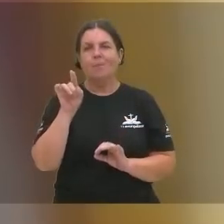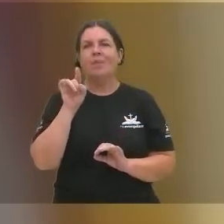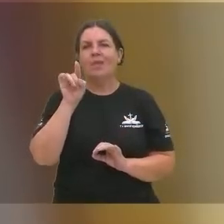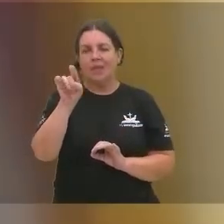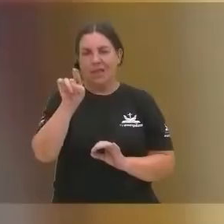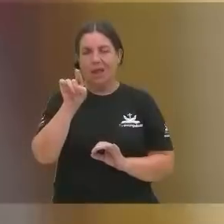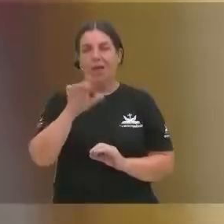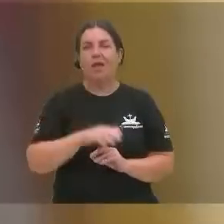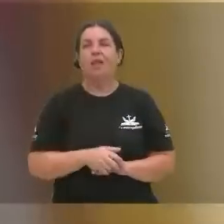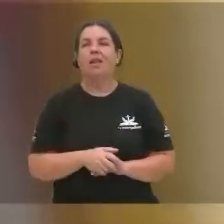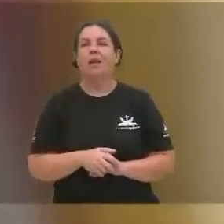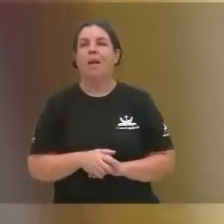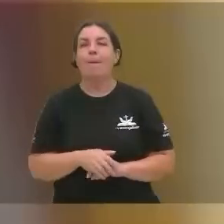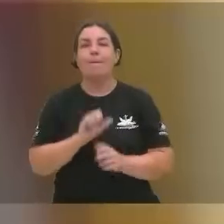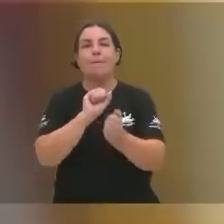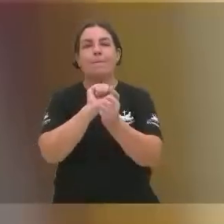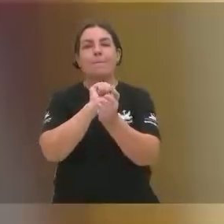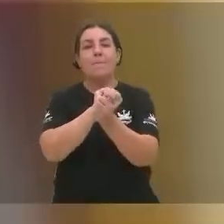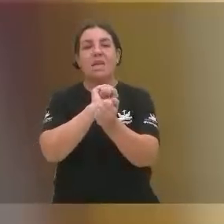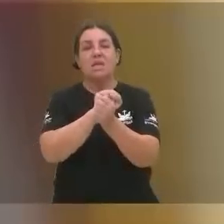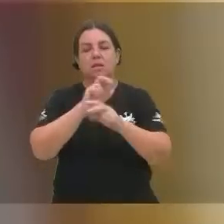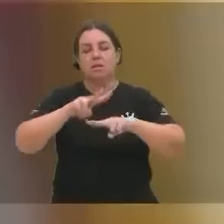foi foi presa